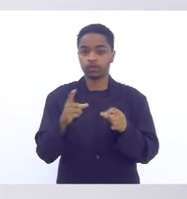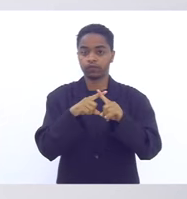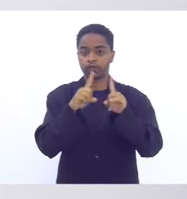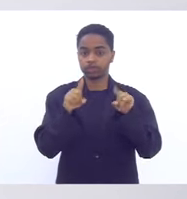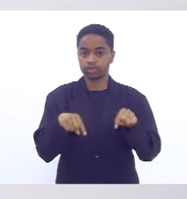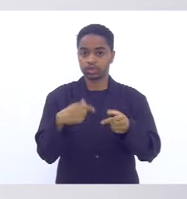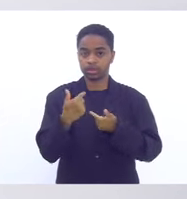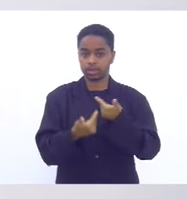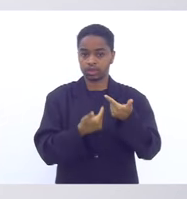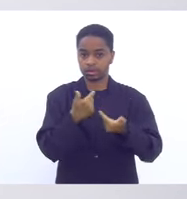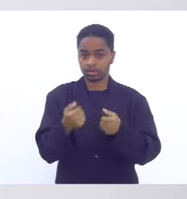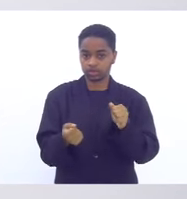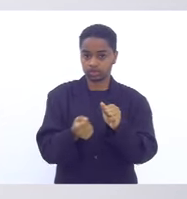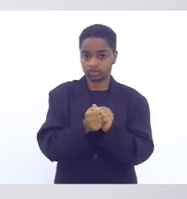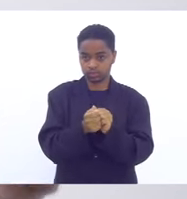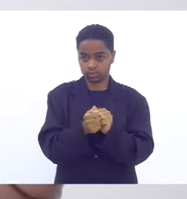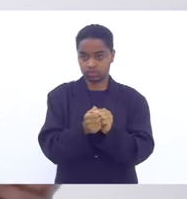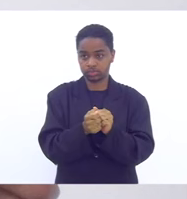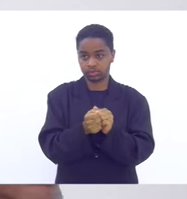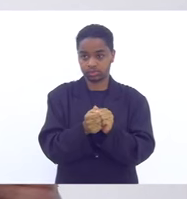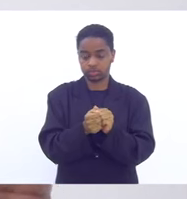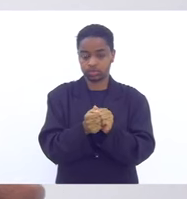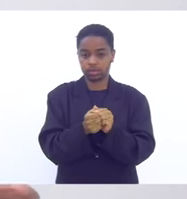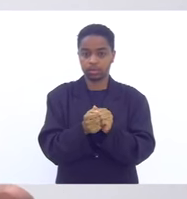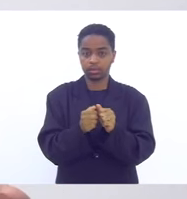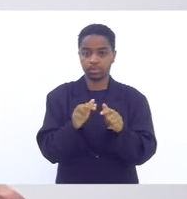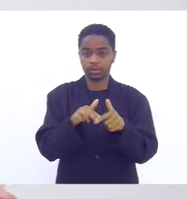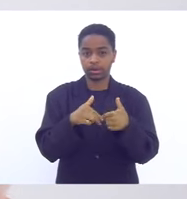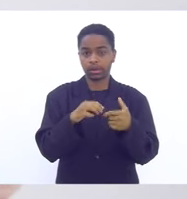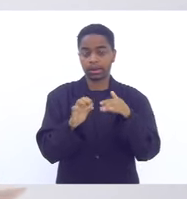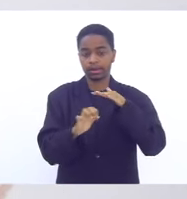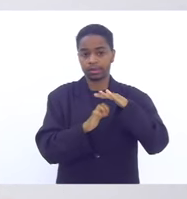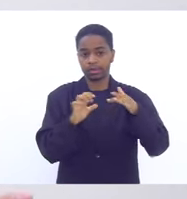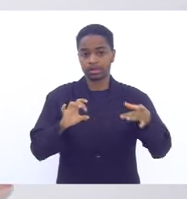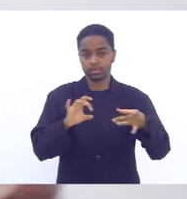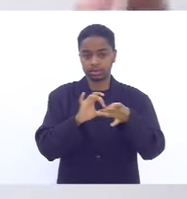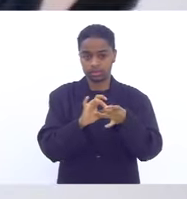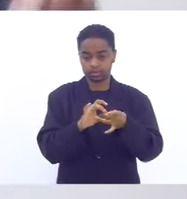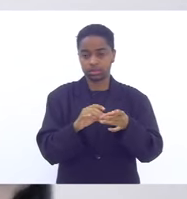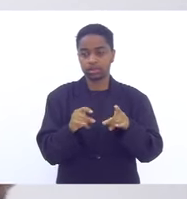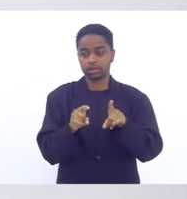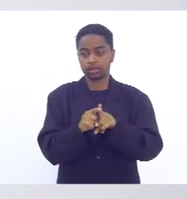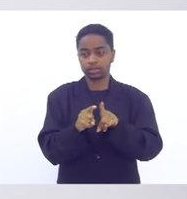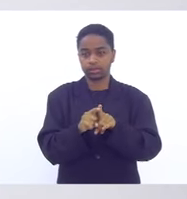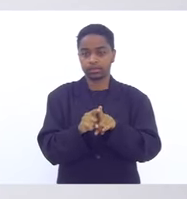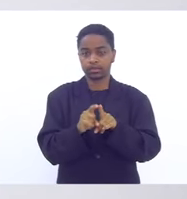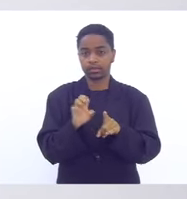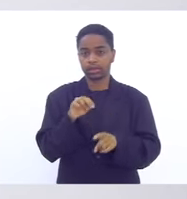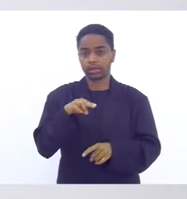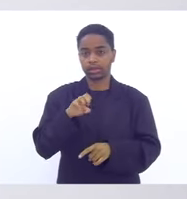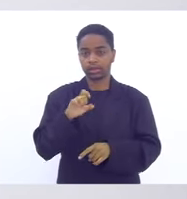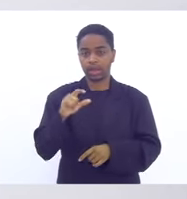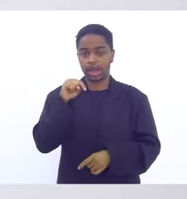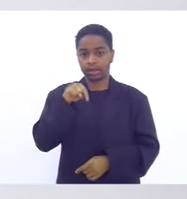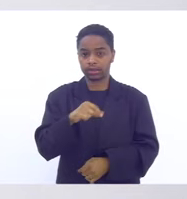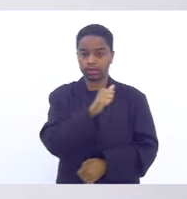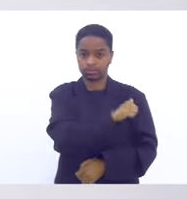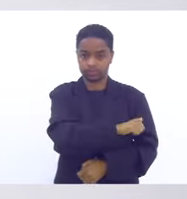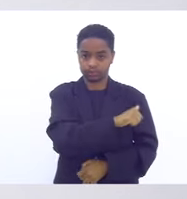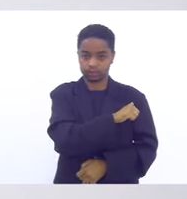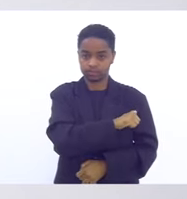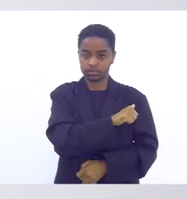indireto, através das indireto, claro, através das empresas que prestam serviço à Enel no estado do Rio de Janeiro,